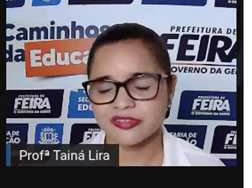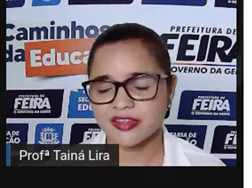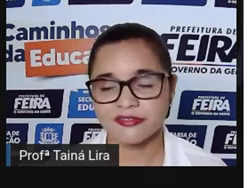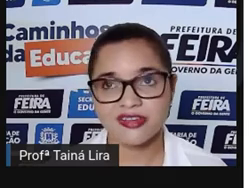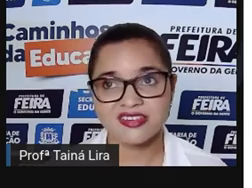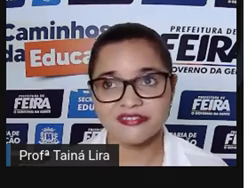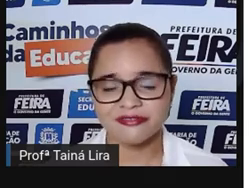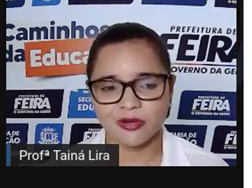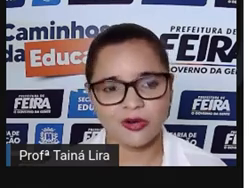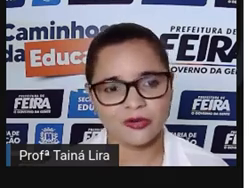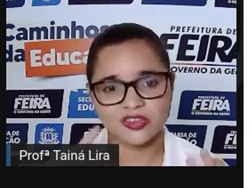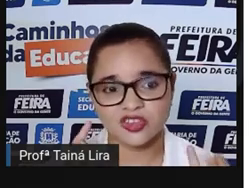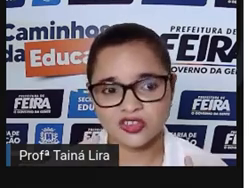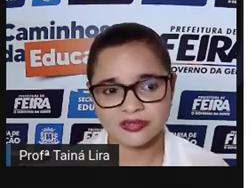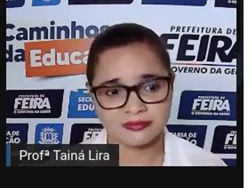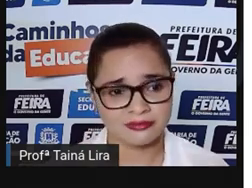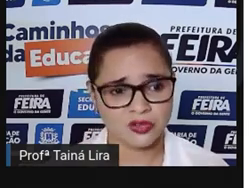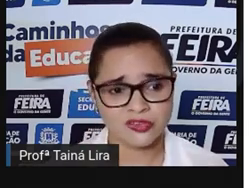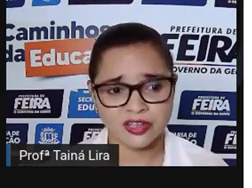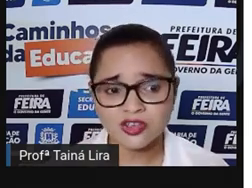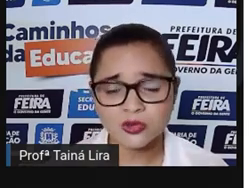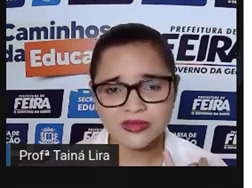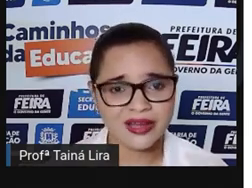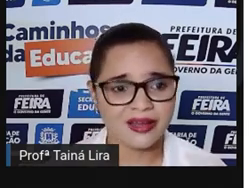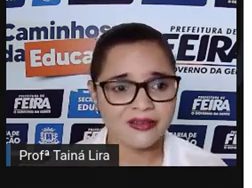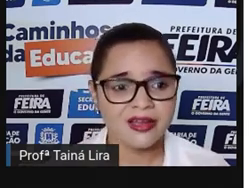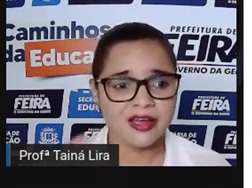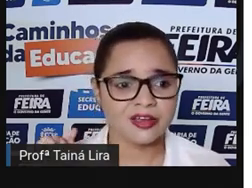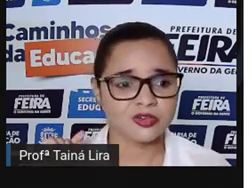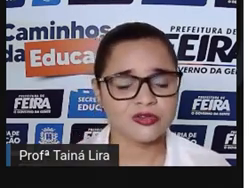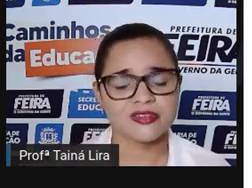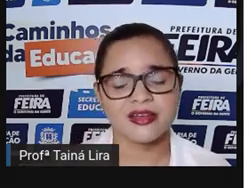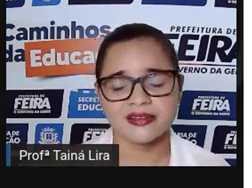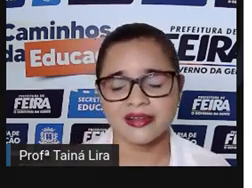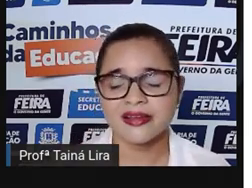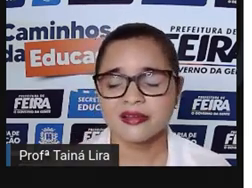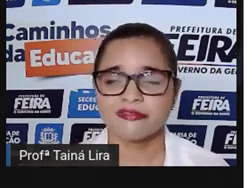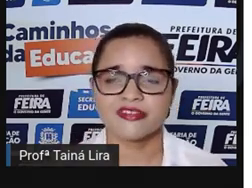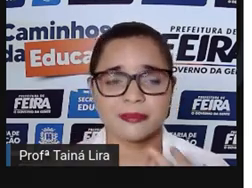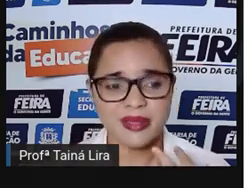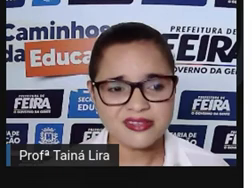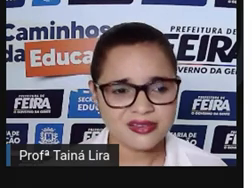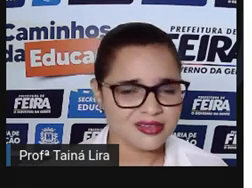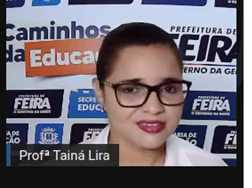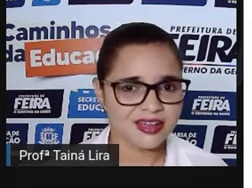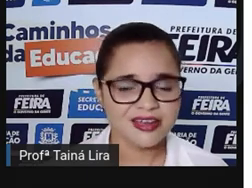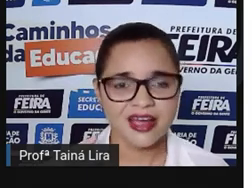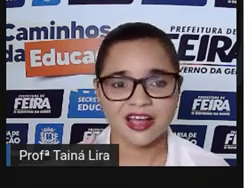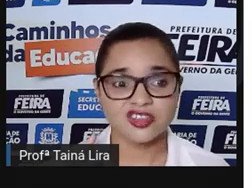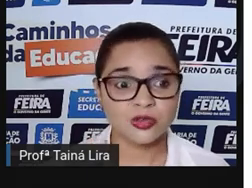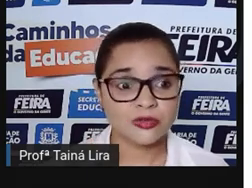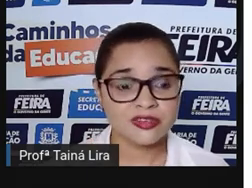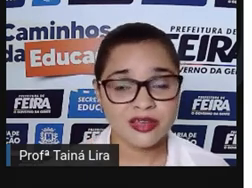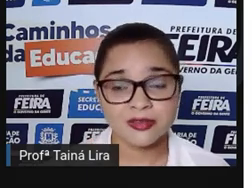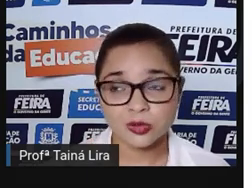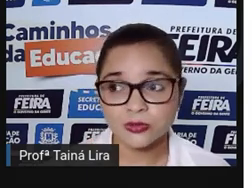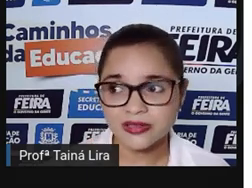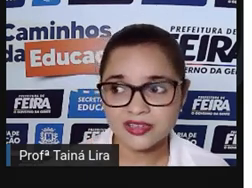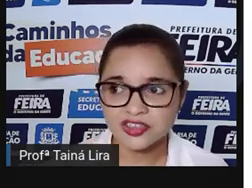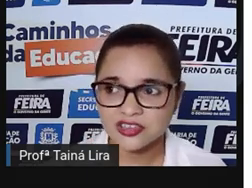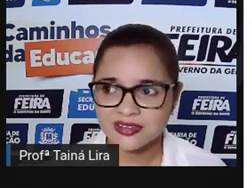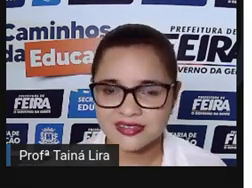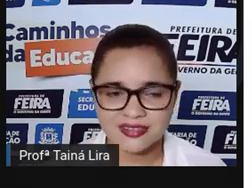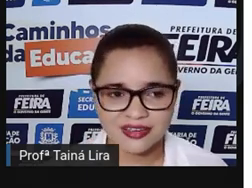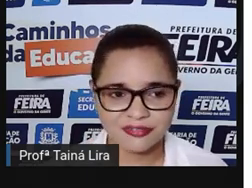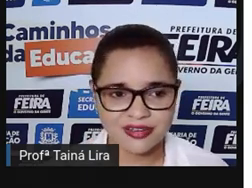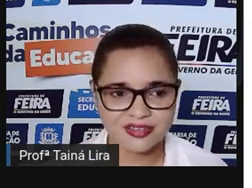gente consegue fazer, a gente consegue estudar, a gente consegue, né, fazer pesquisa, a gente consegue tudo que a